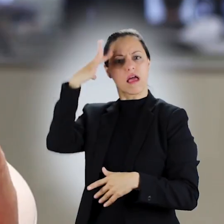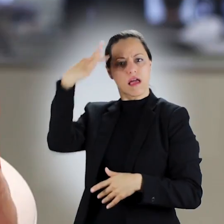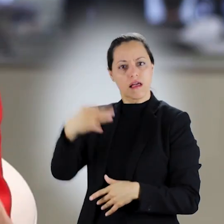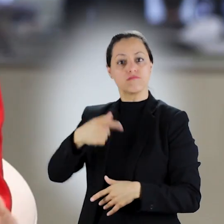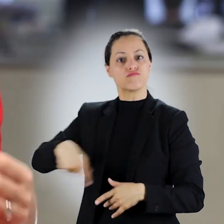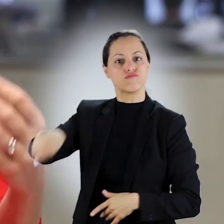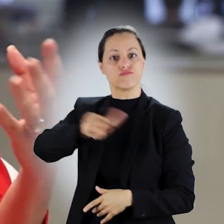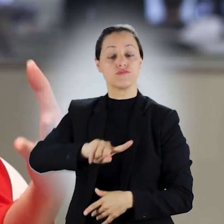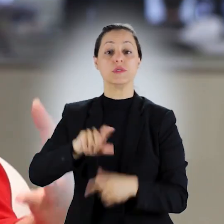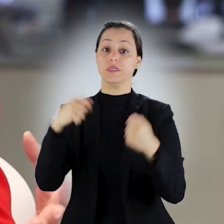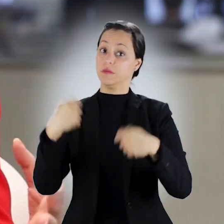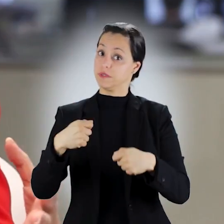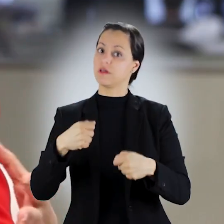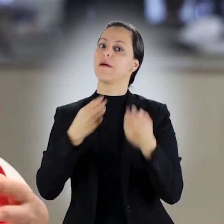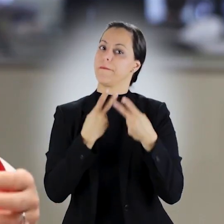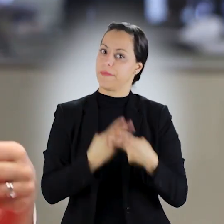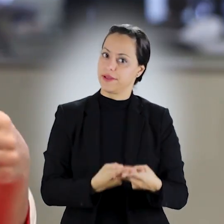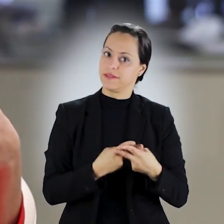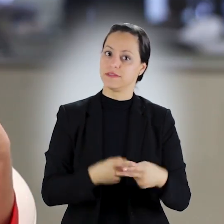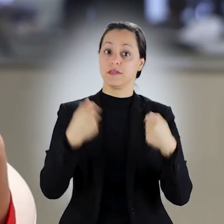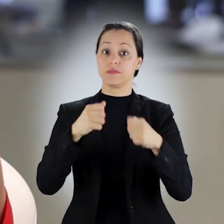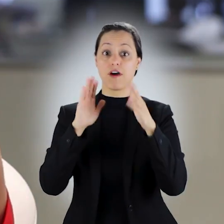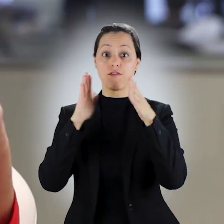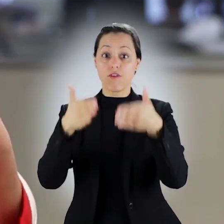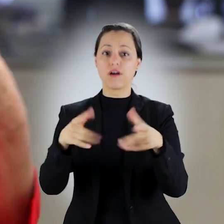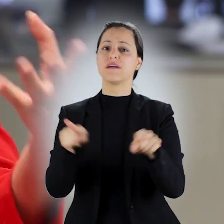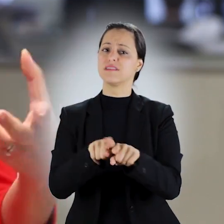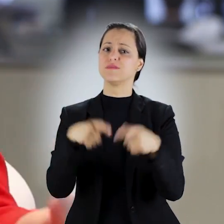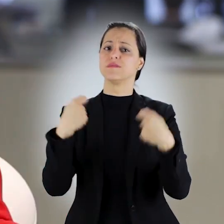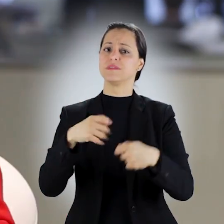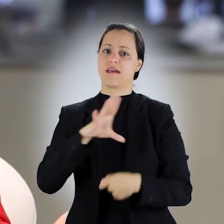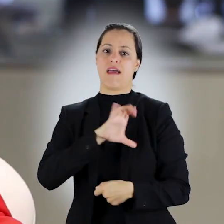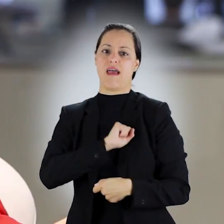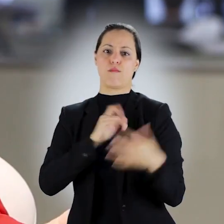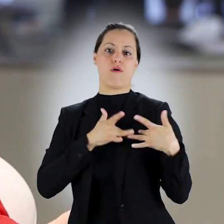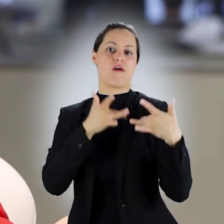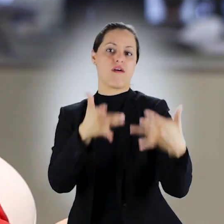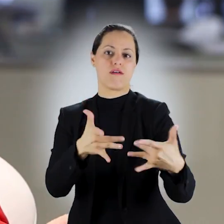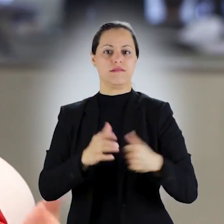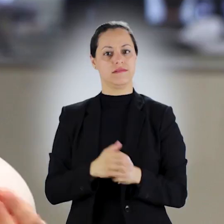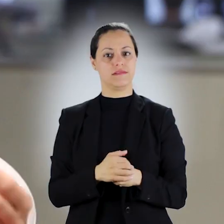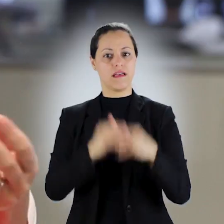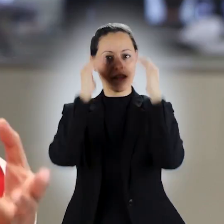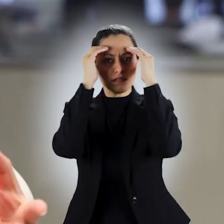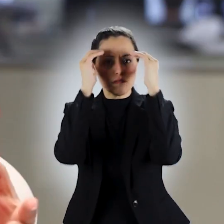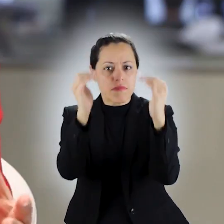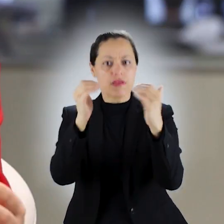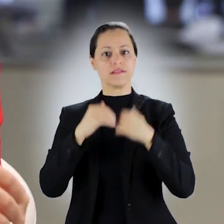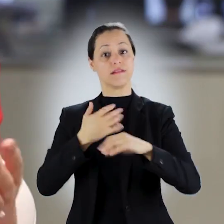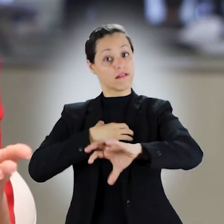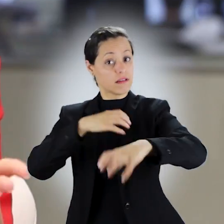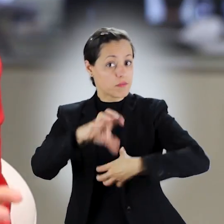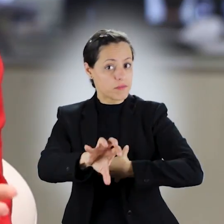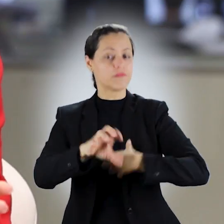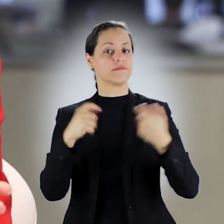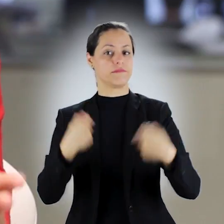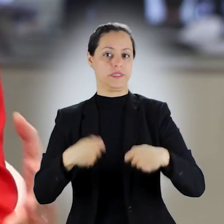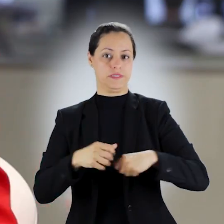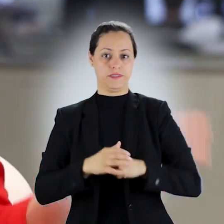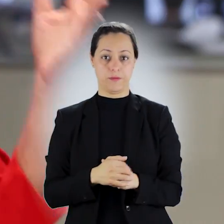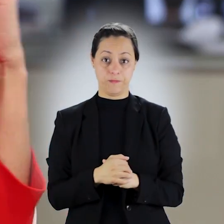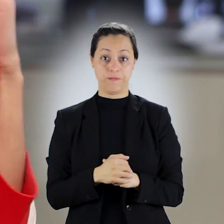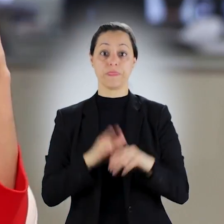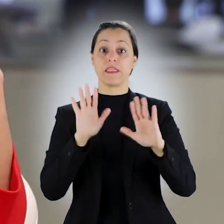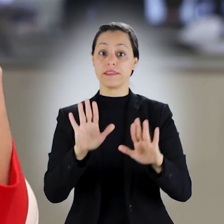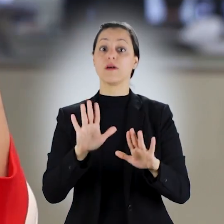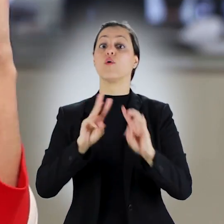ter paciência, precisa ter foco e precisa ter um mínimo de amor ao próximo, né? De consideração, de empatia. Então, a